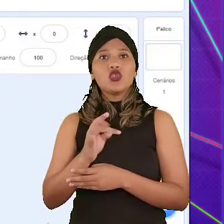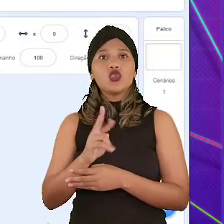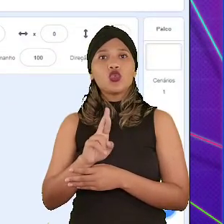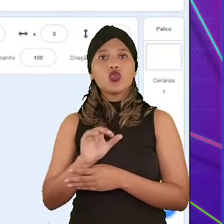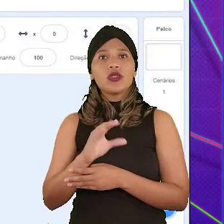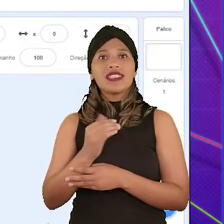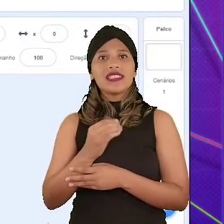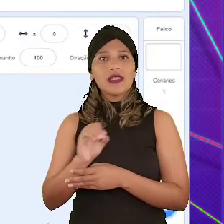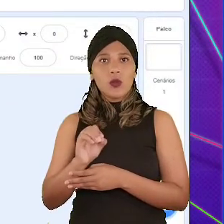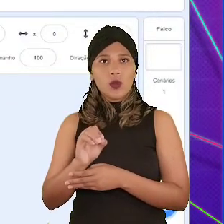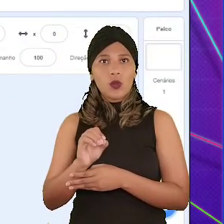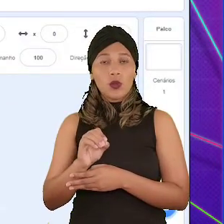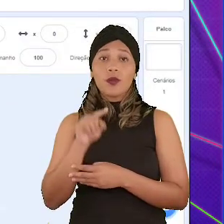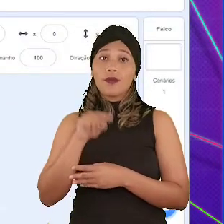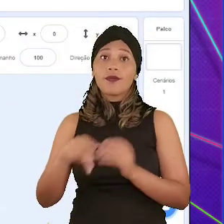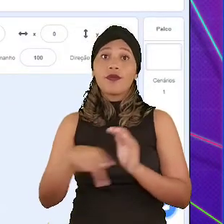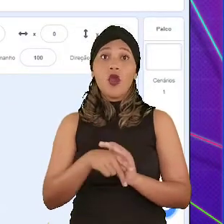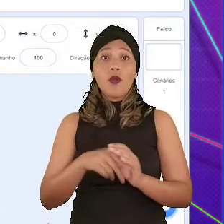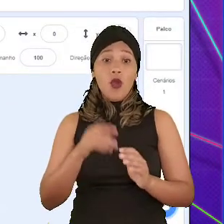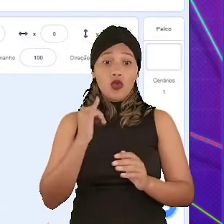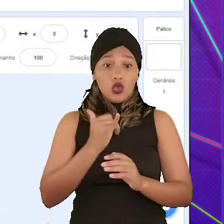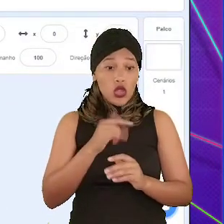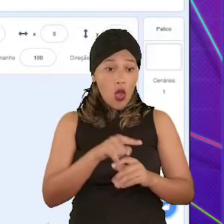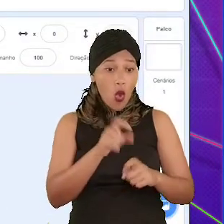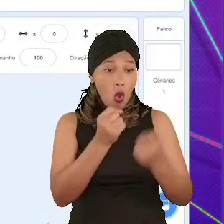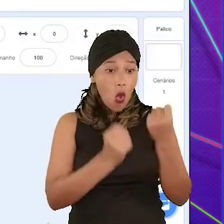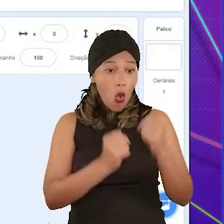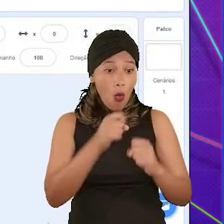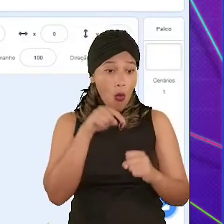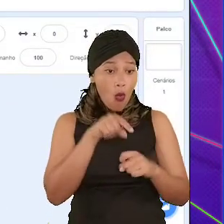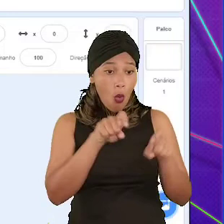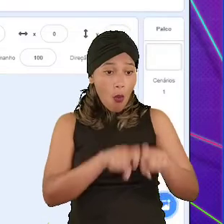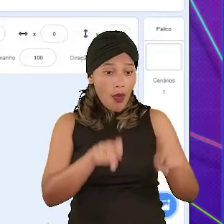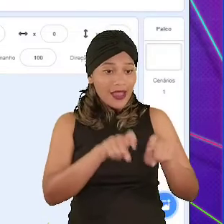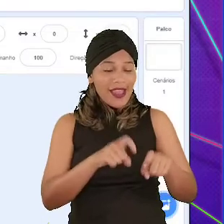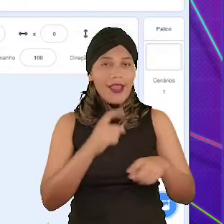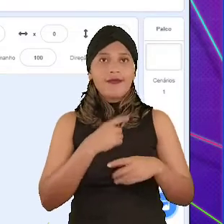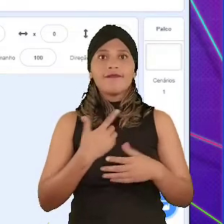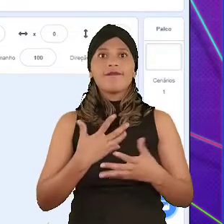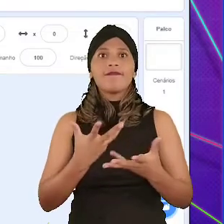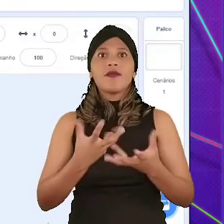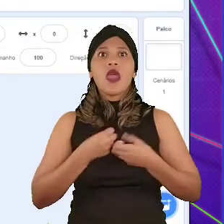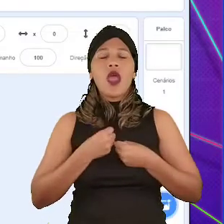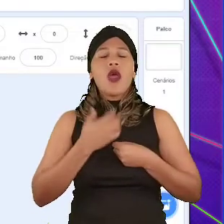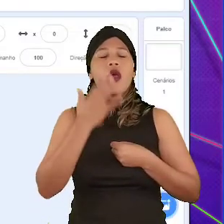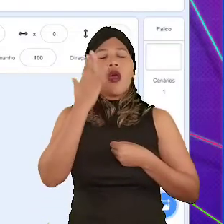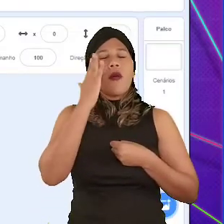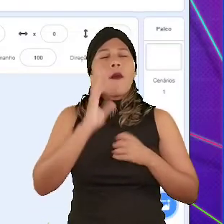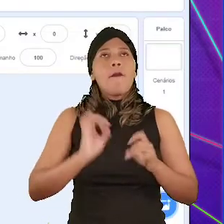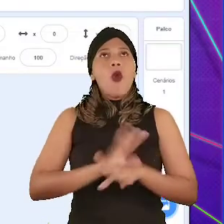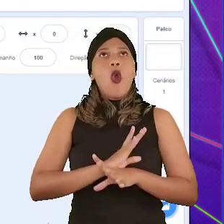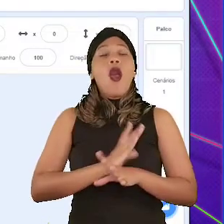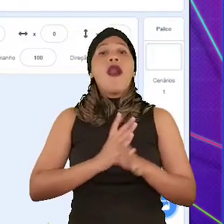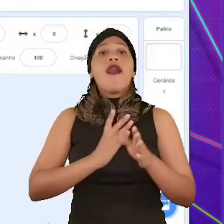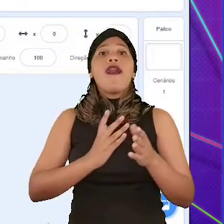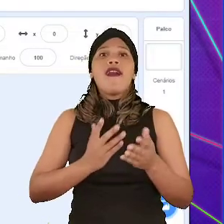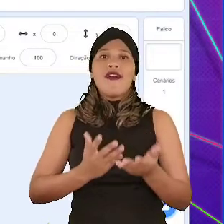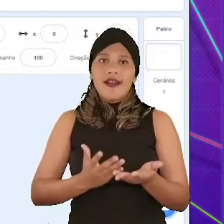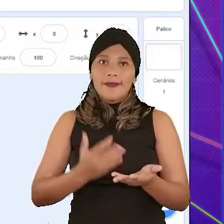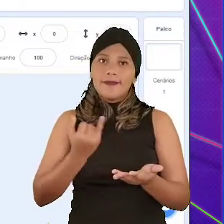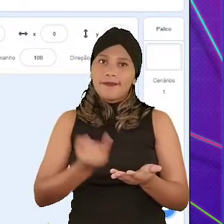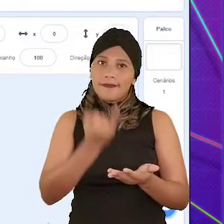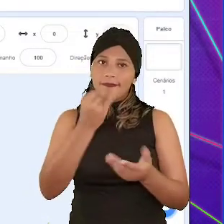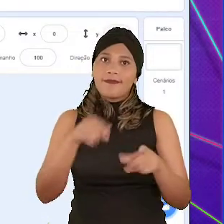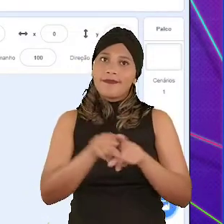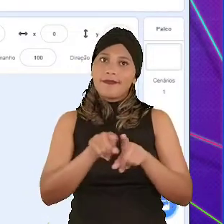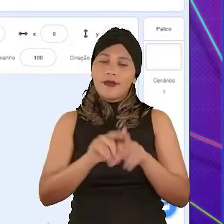instrução como o nome já diz é uma Oi para o nosso computador executar uma determinada tarefa a partir de um determinado evento